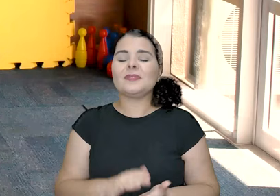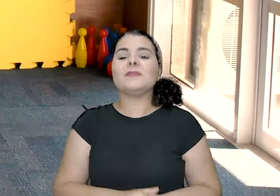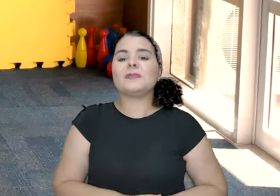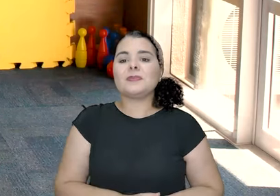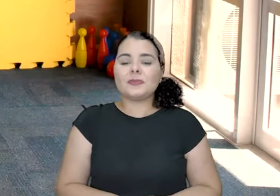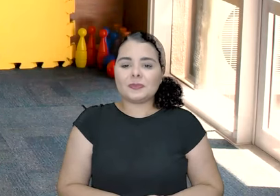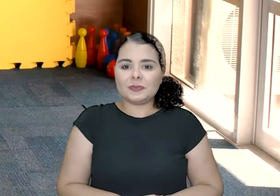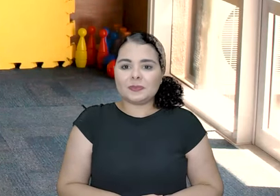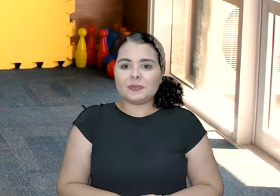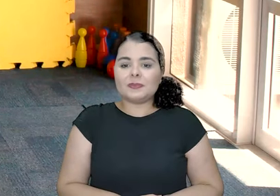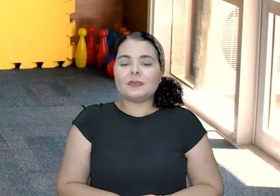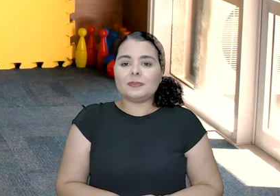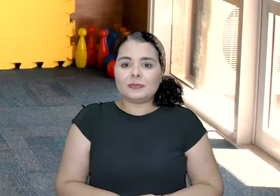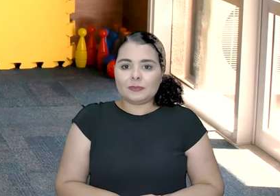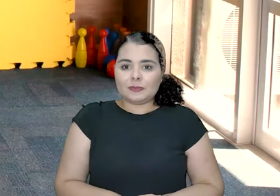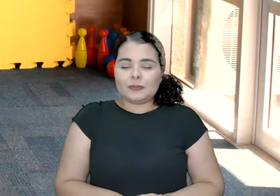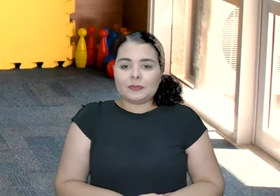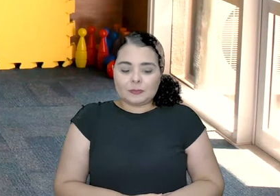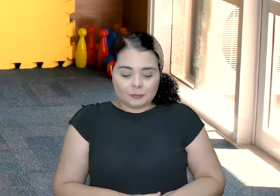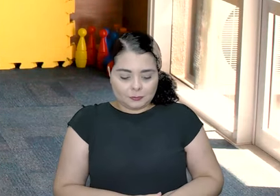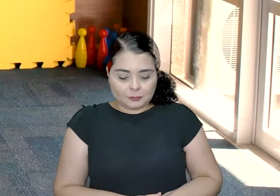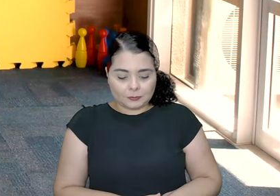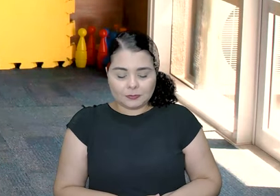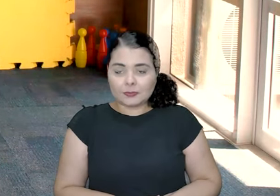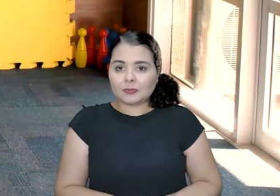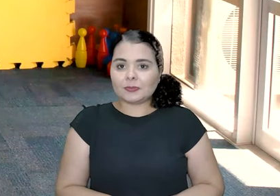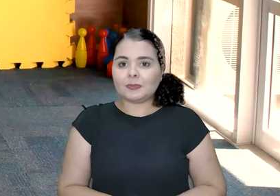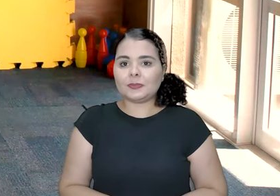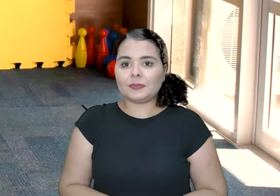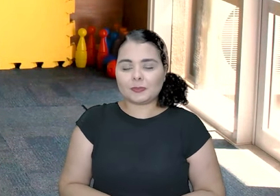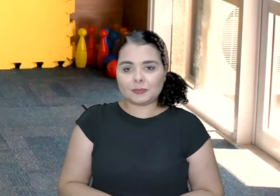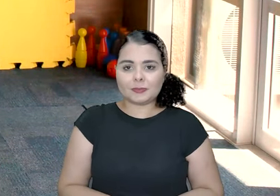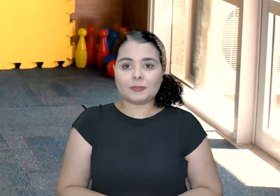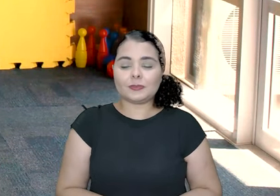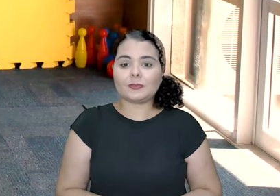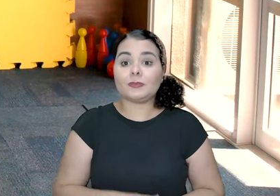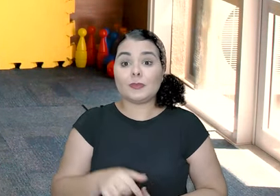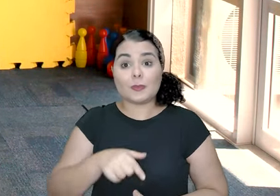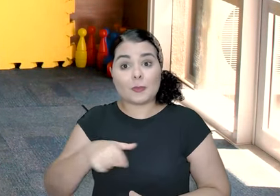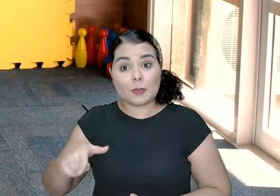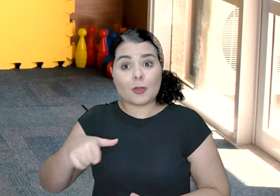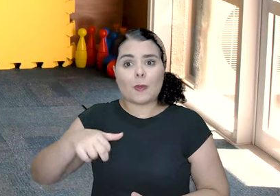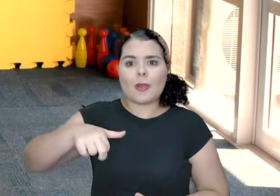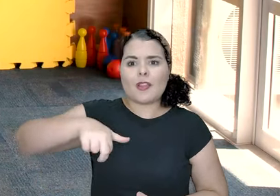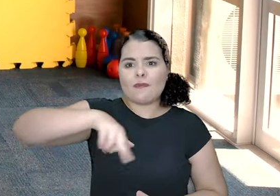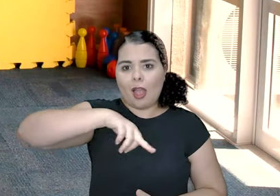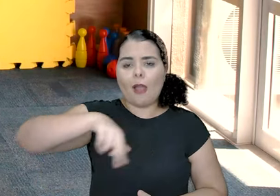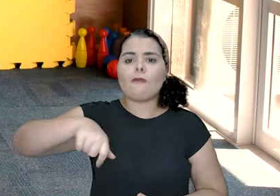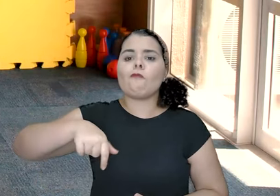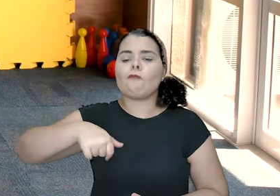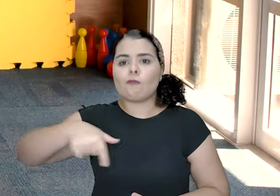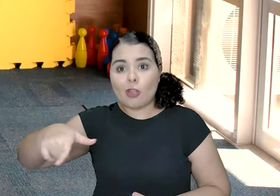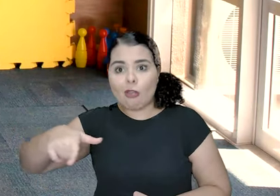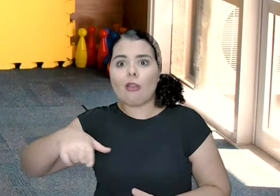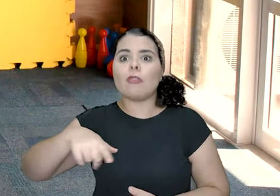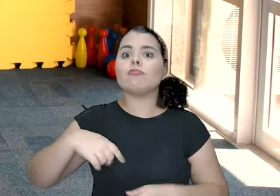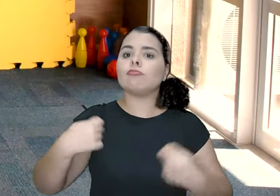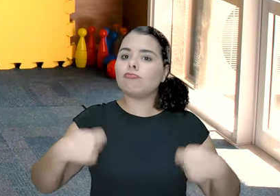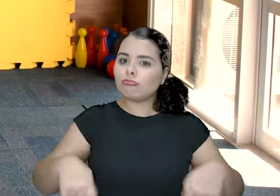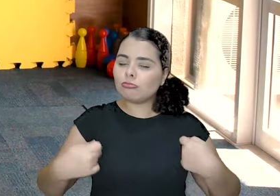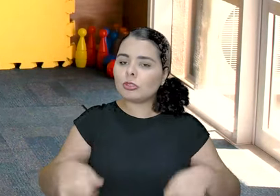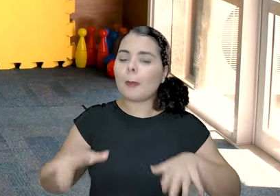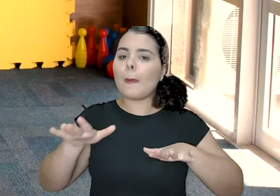Chuta, afasta. Chuta, afasta. Cruza a perna aqui na frente. Coloca o seu